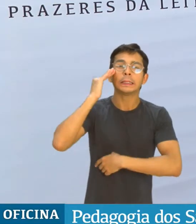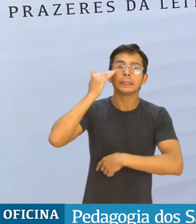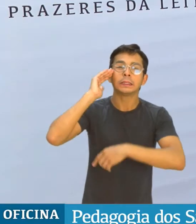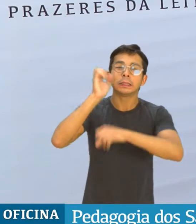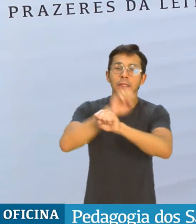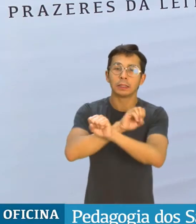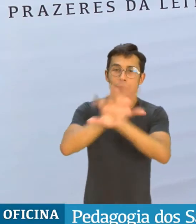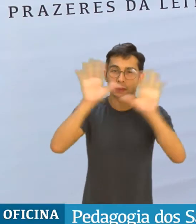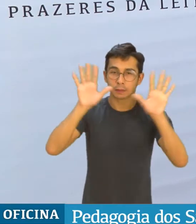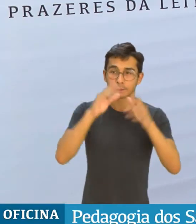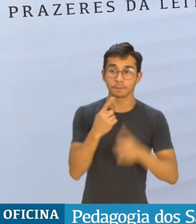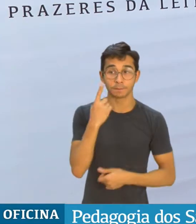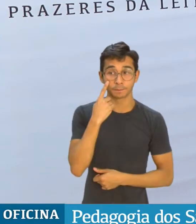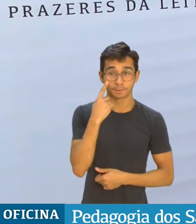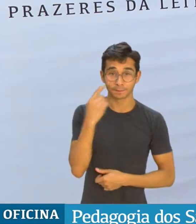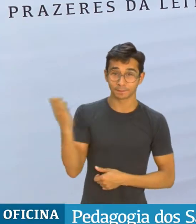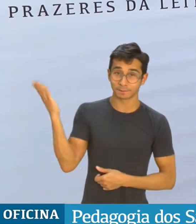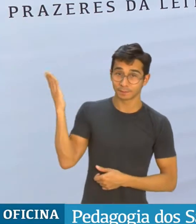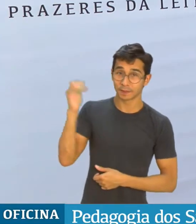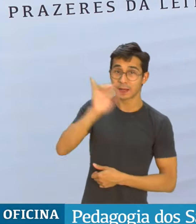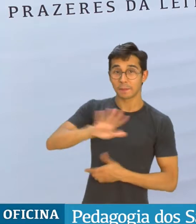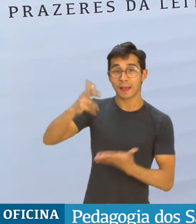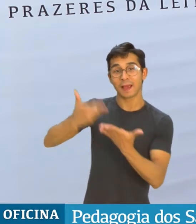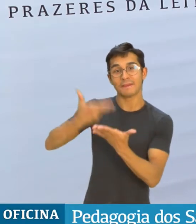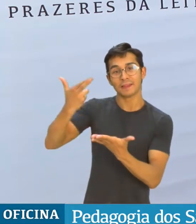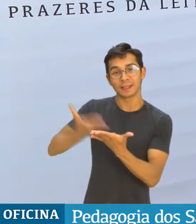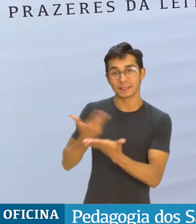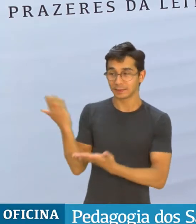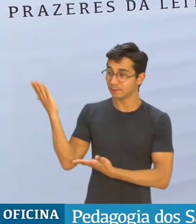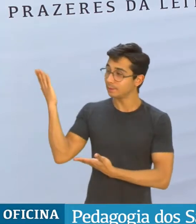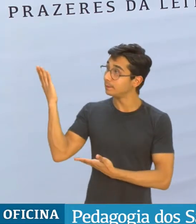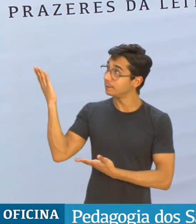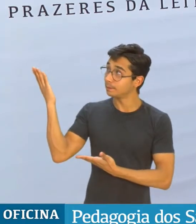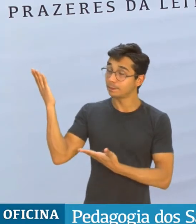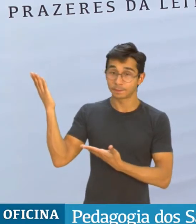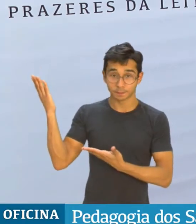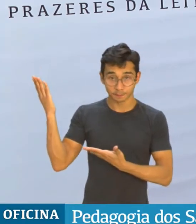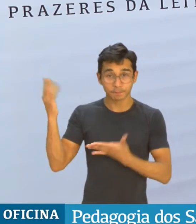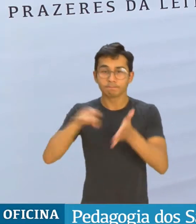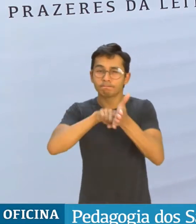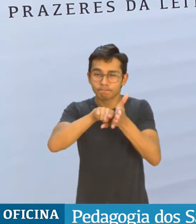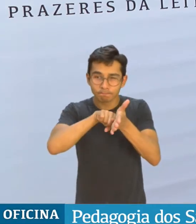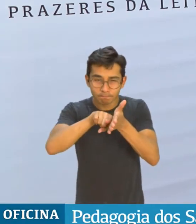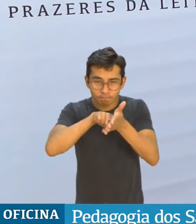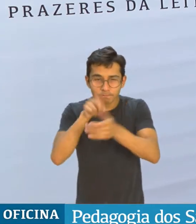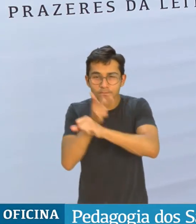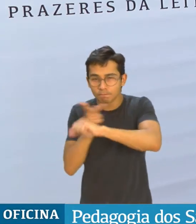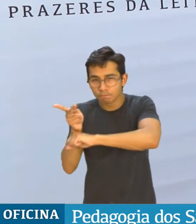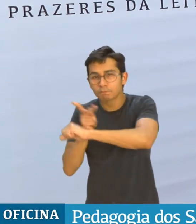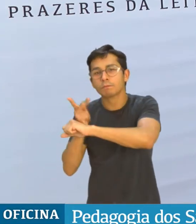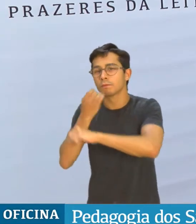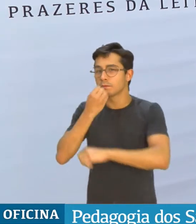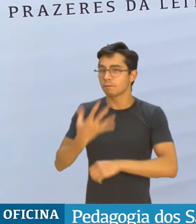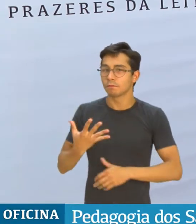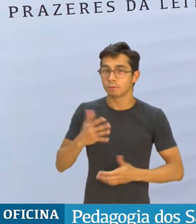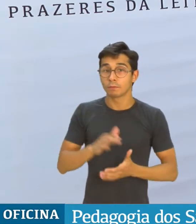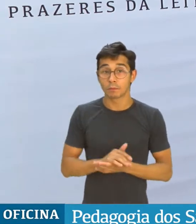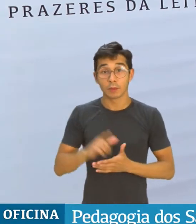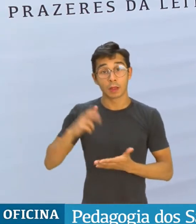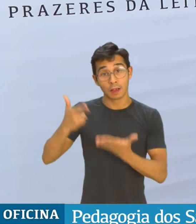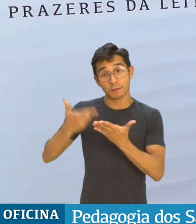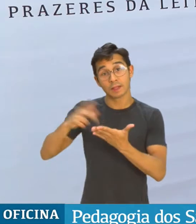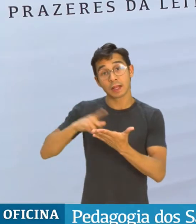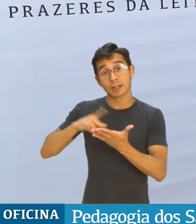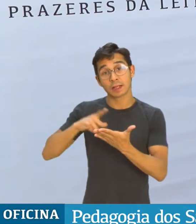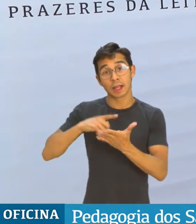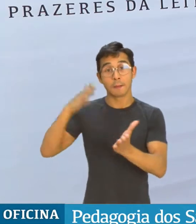Aí a imagem da revista Caros Amigos Literatura Marginal. Pesquisem, vale muito a pena encontrar. Tem uma edição especial que vem com os 3 volumes